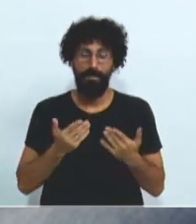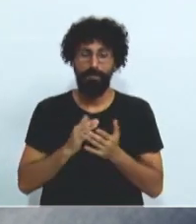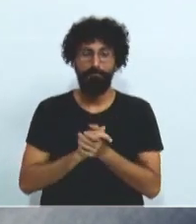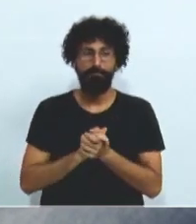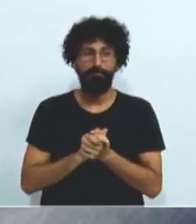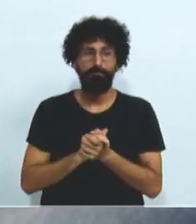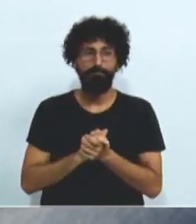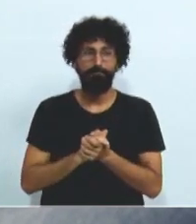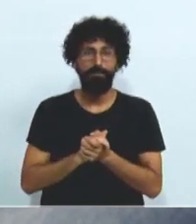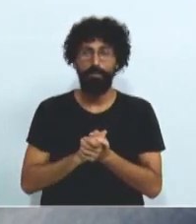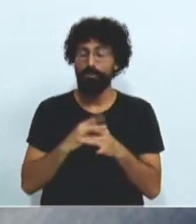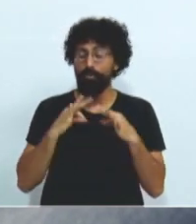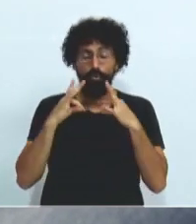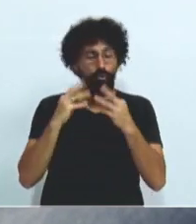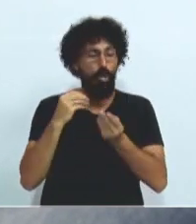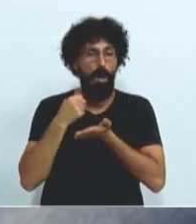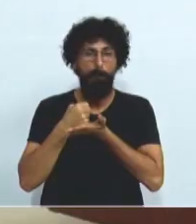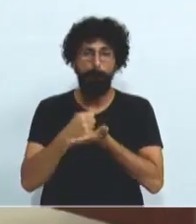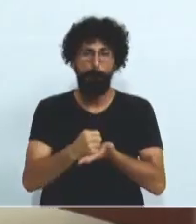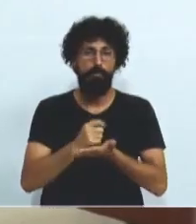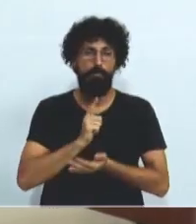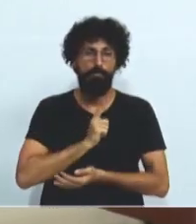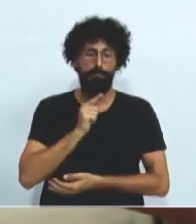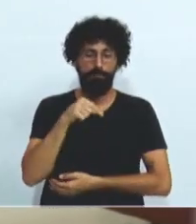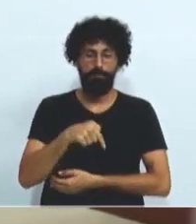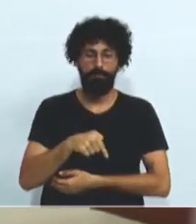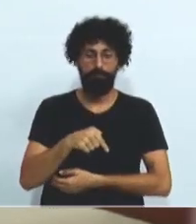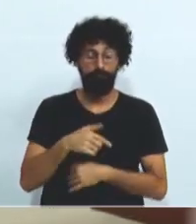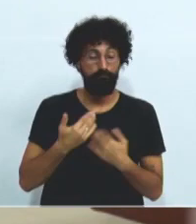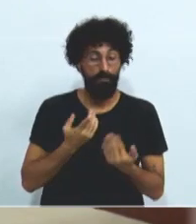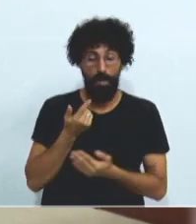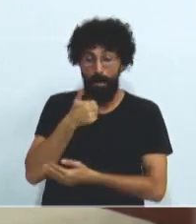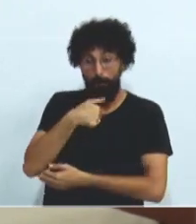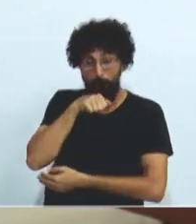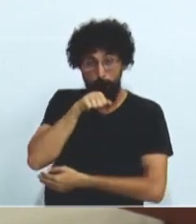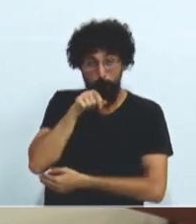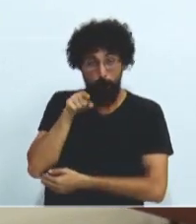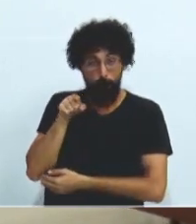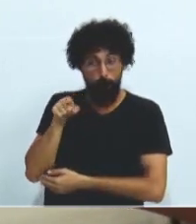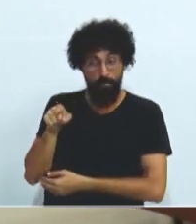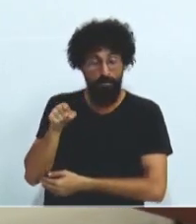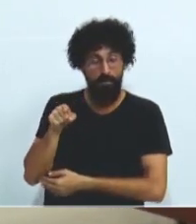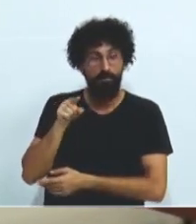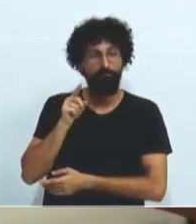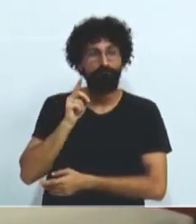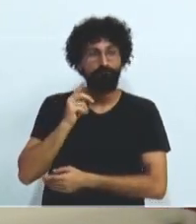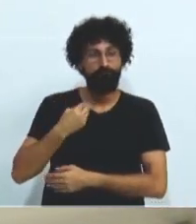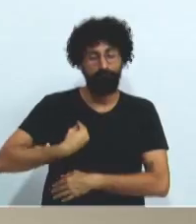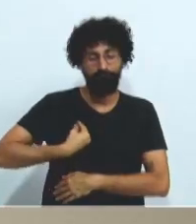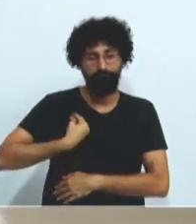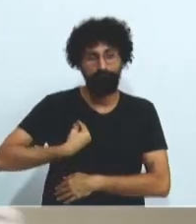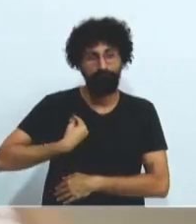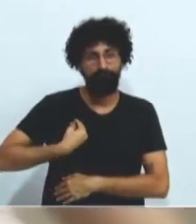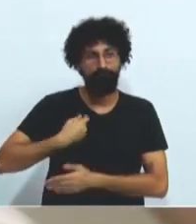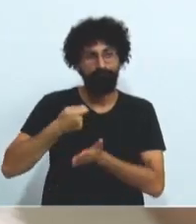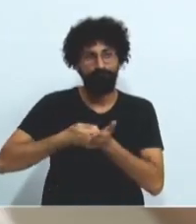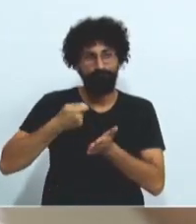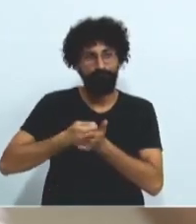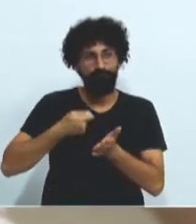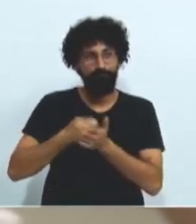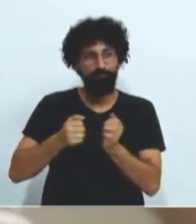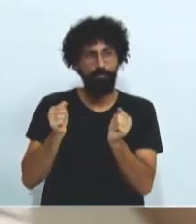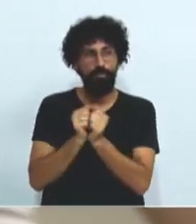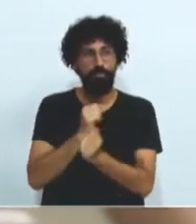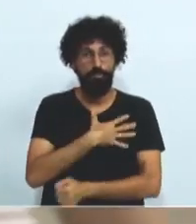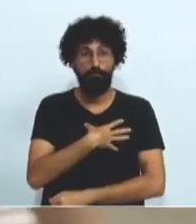dormida. De todo o apoio a gente tem aqui. A mãe da nossa pequena vive essa batalha junto com a filha. Mas a